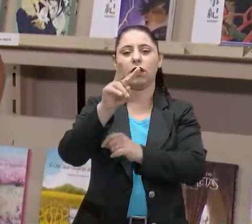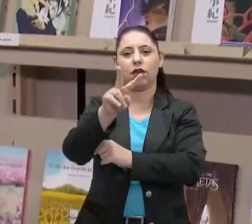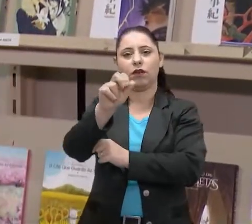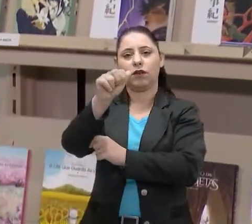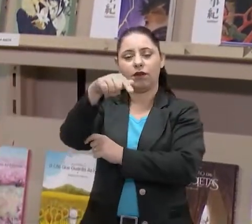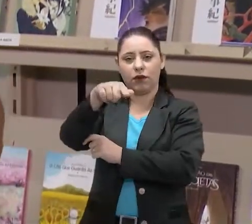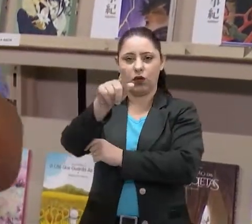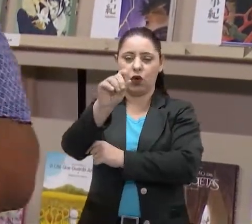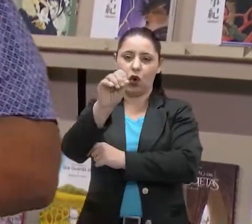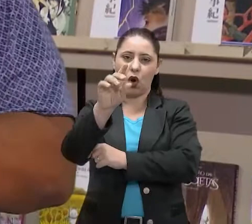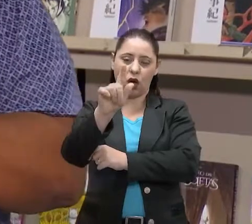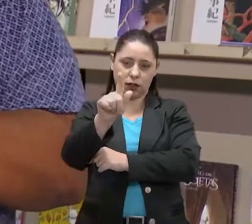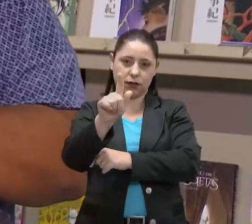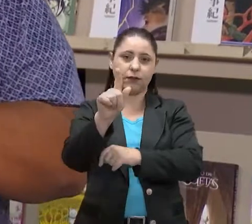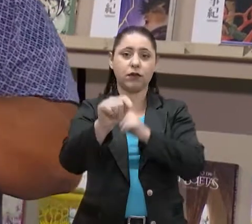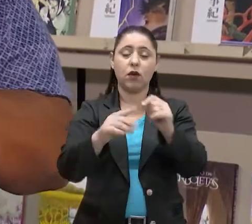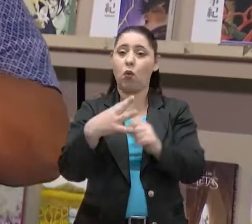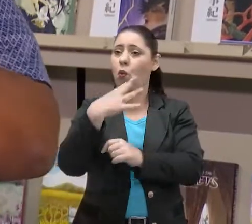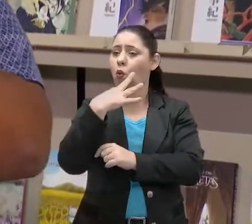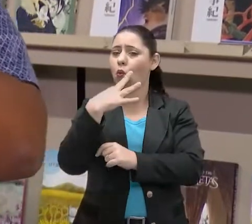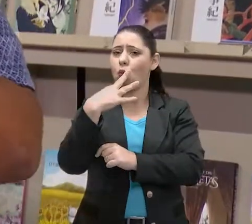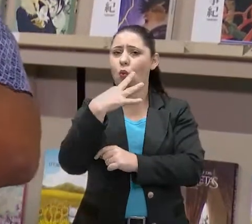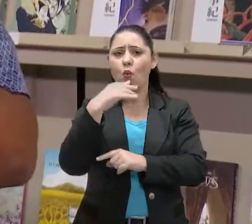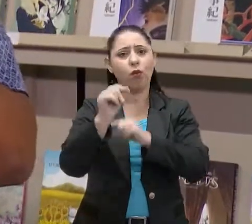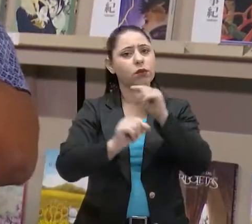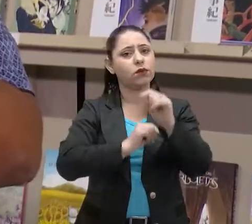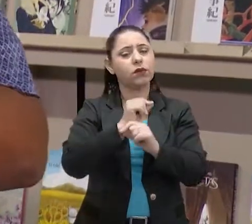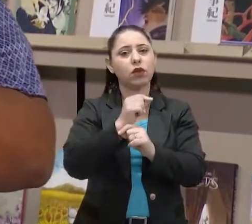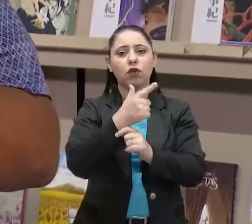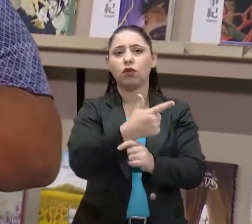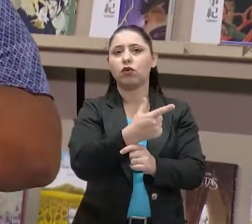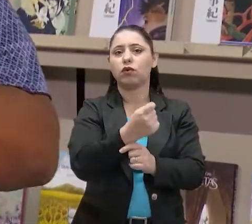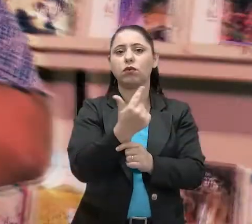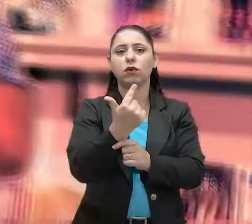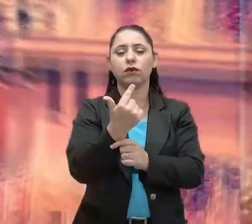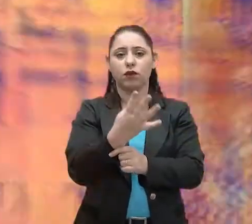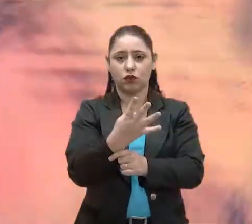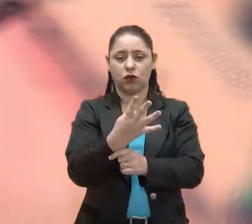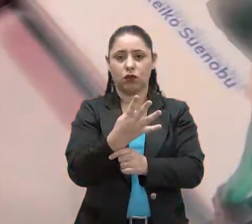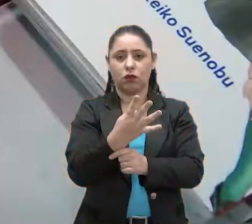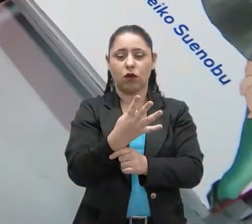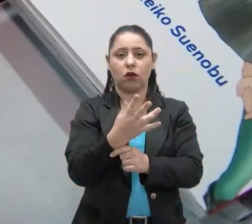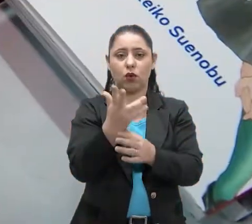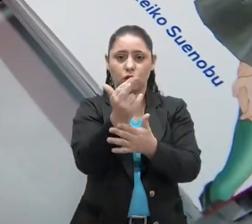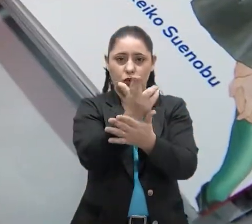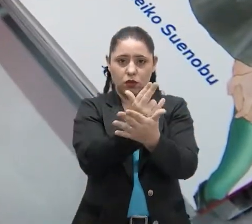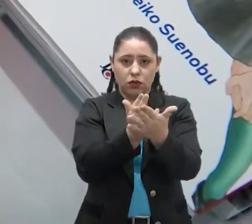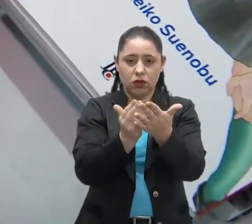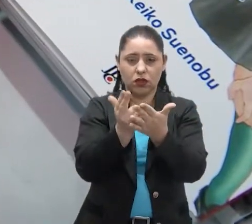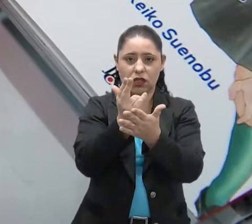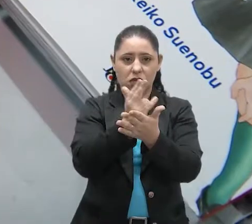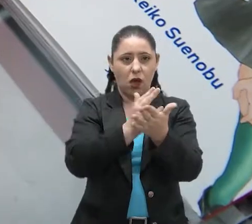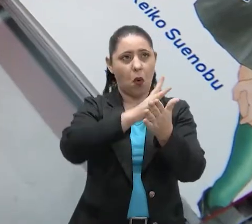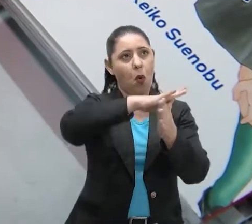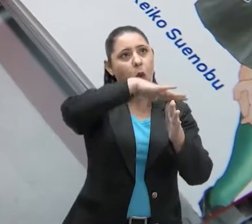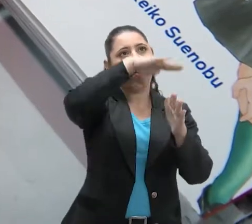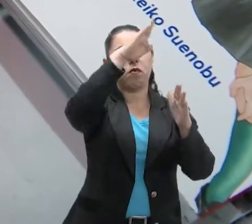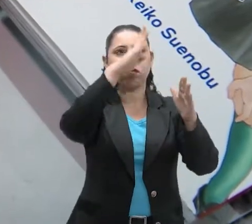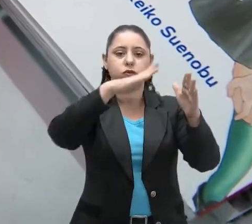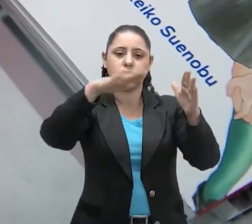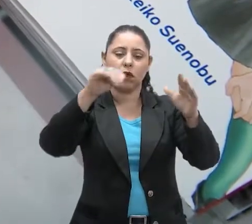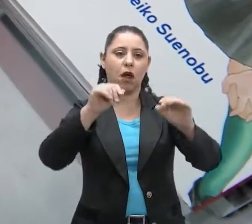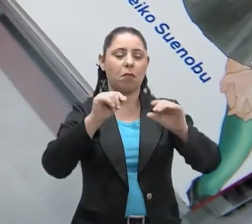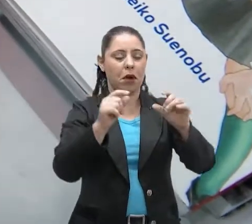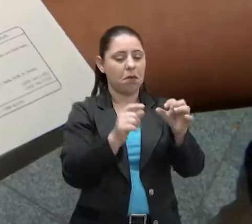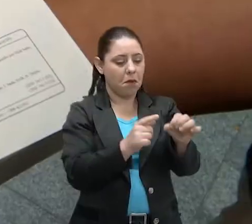que ele se inspirou em Van Gogh, ele ficou tão conhecido, que em 2024, o desenho da Grande